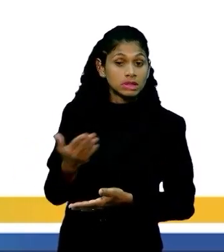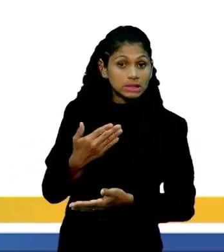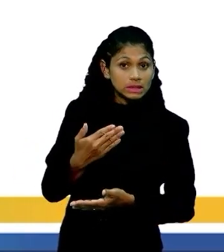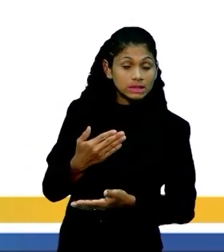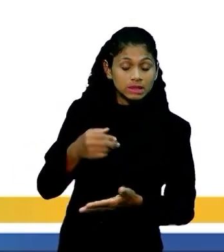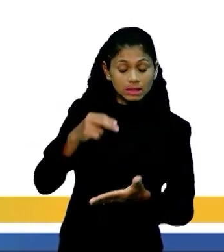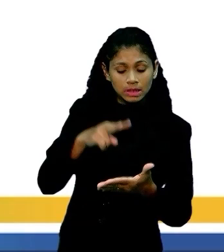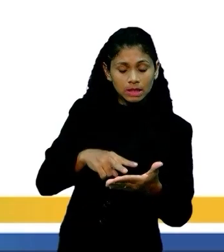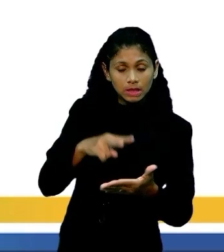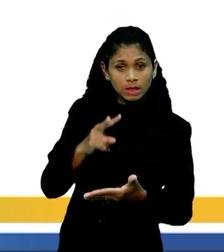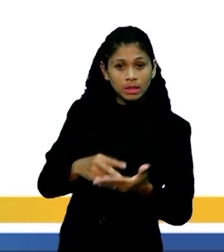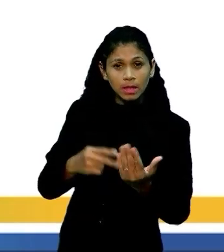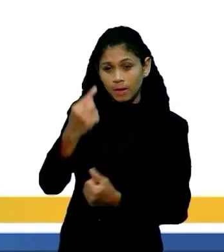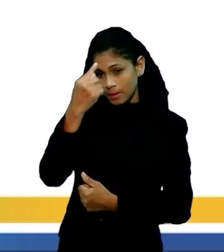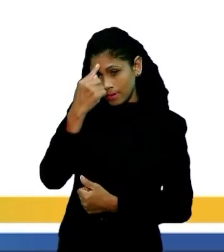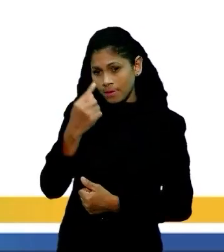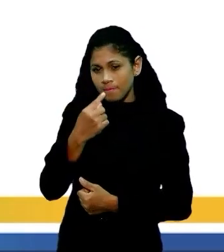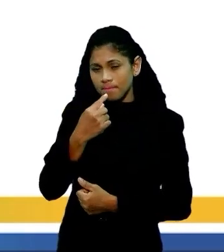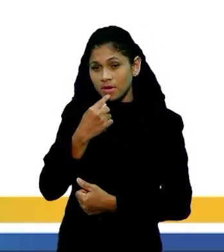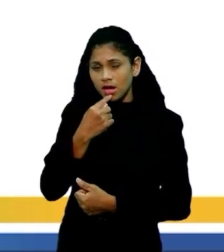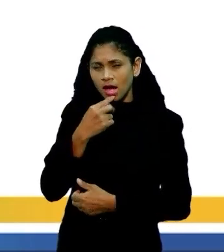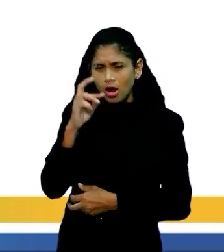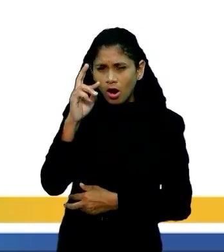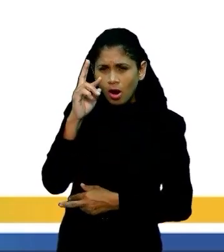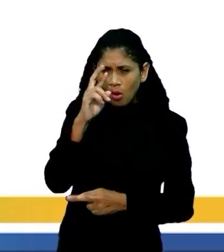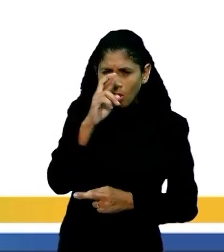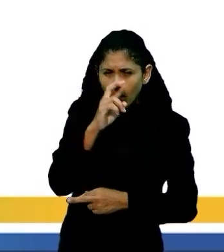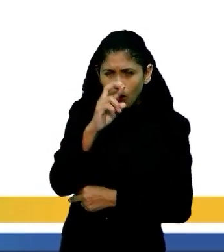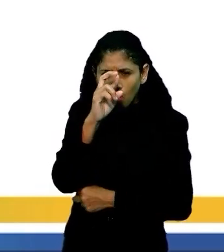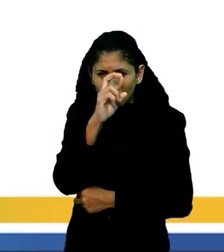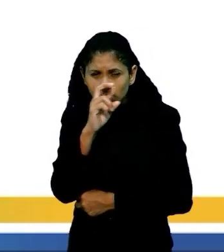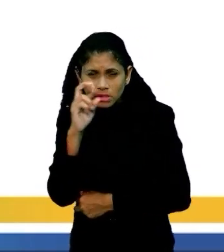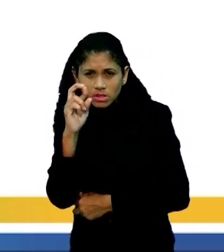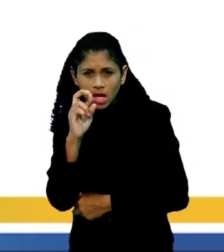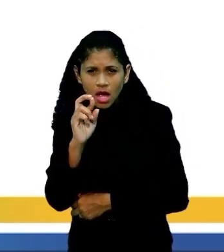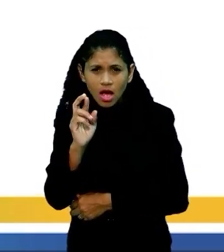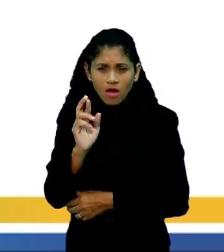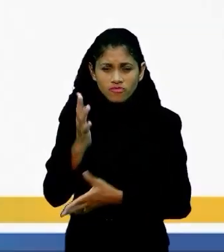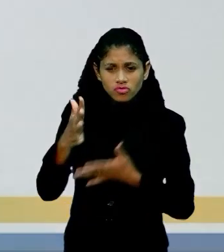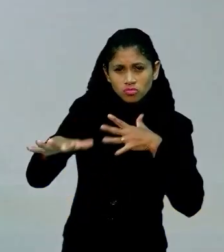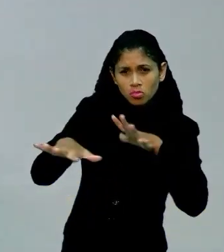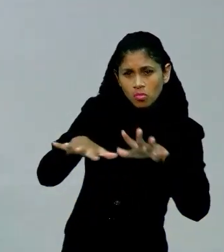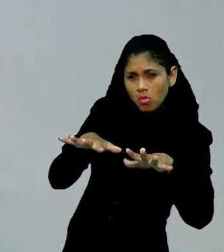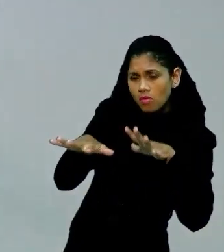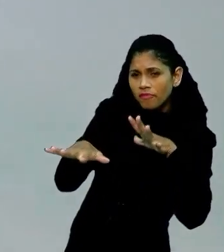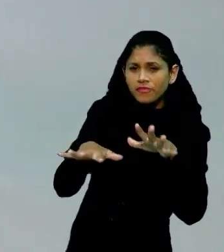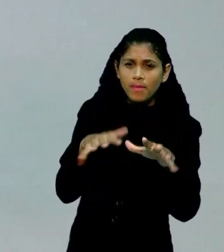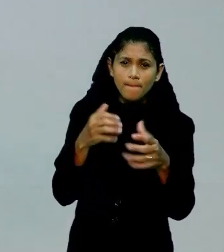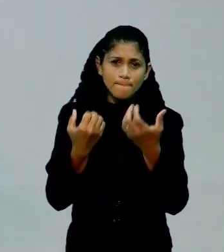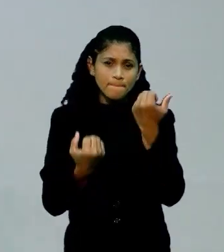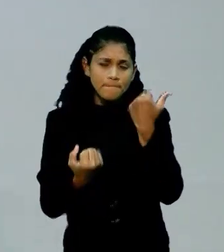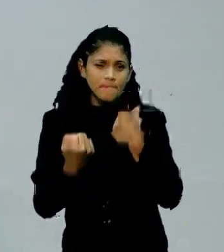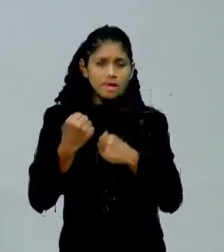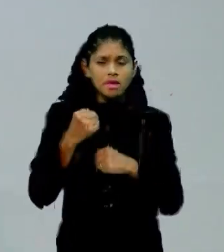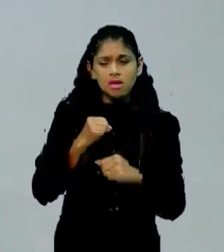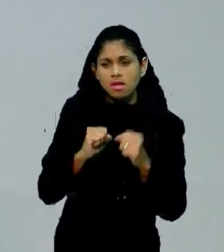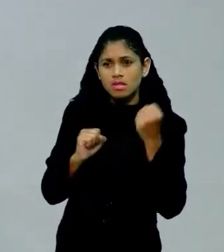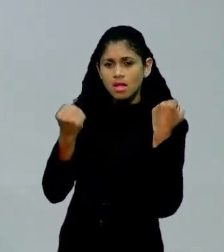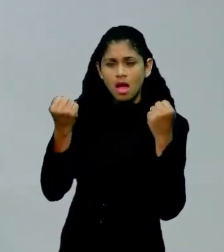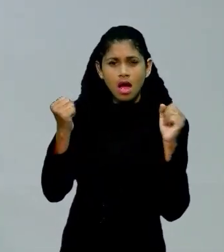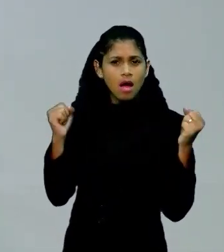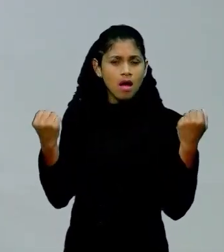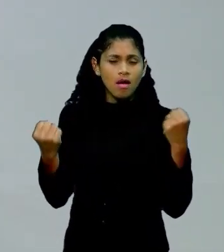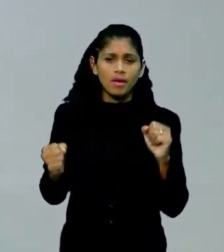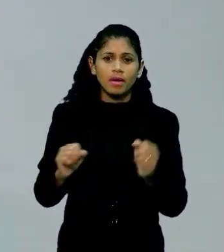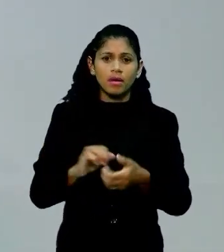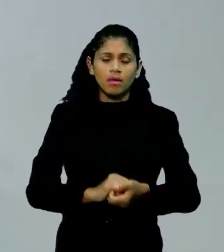os movimentos vejam os gestos e veja o que foi que eu perguntei prática corporal contemporânea contemporânea no presente eu associo